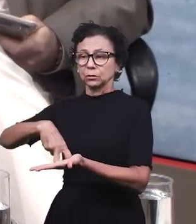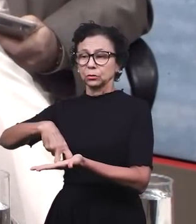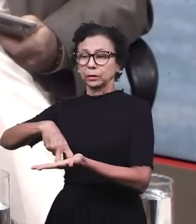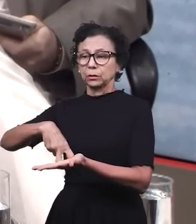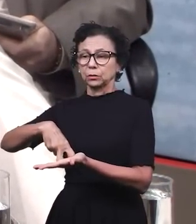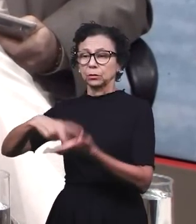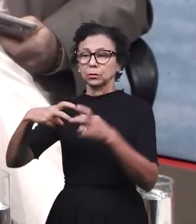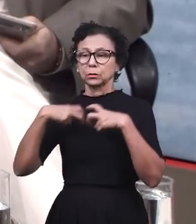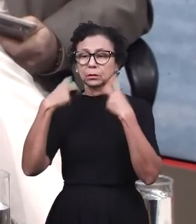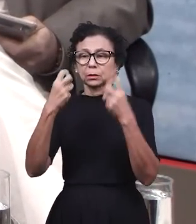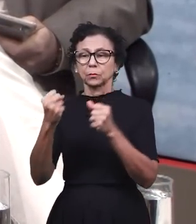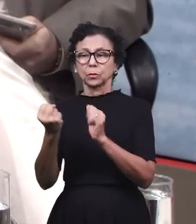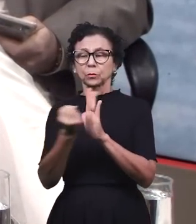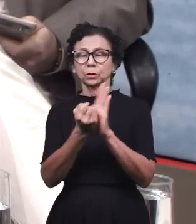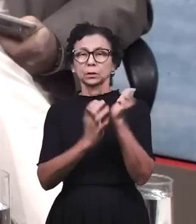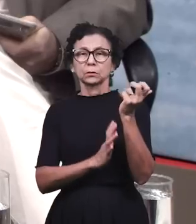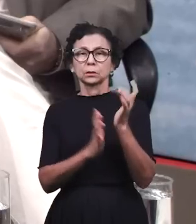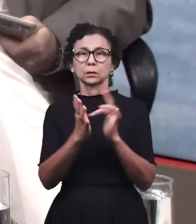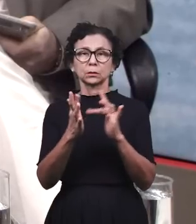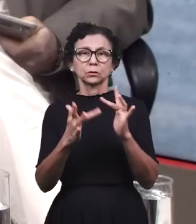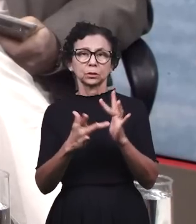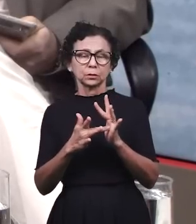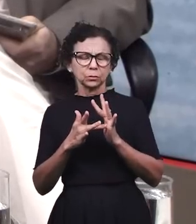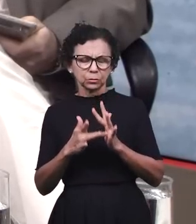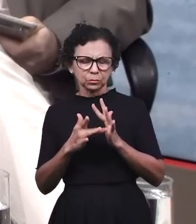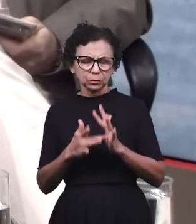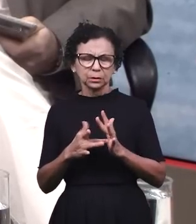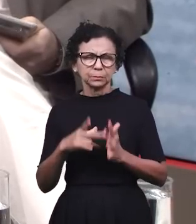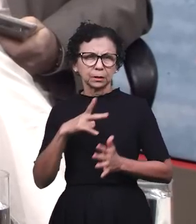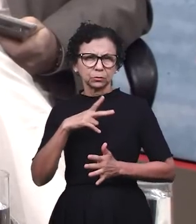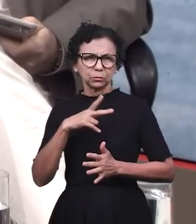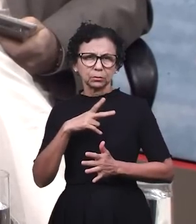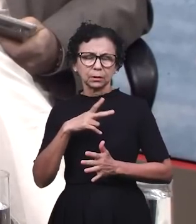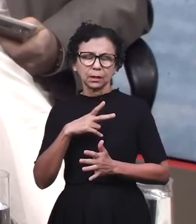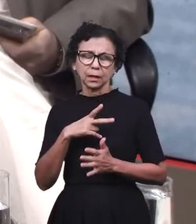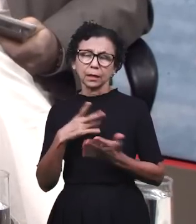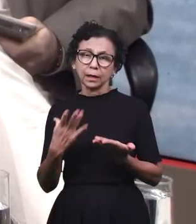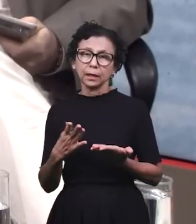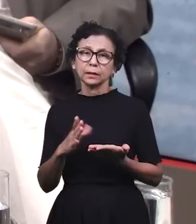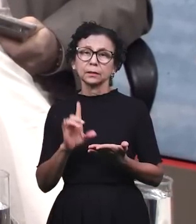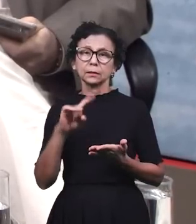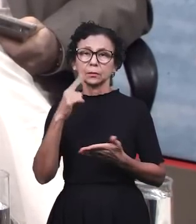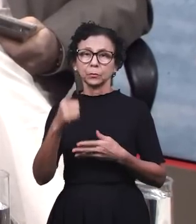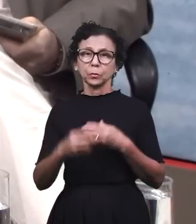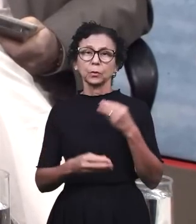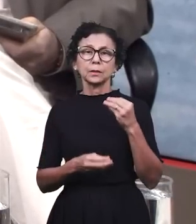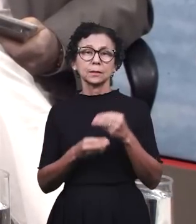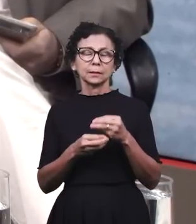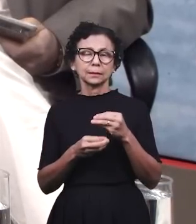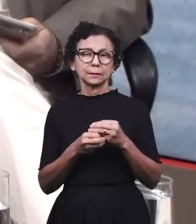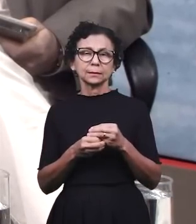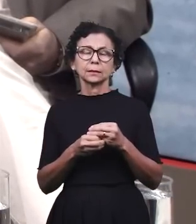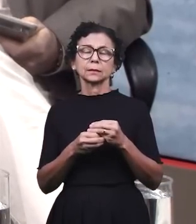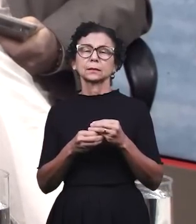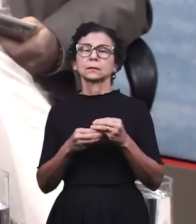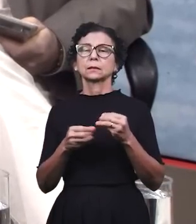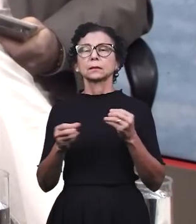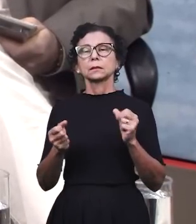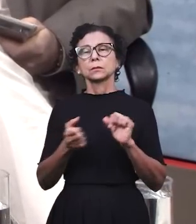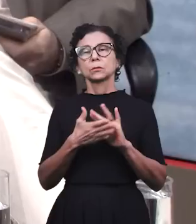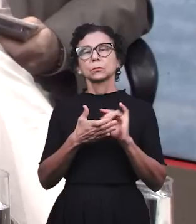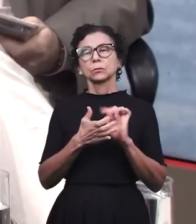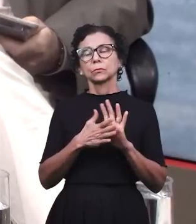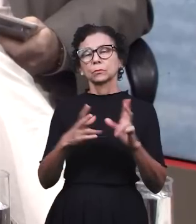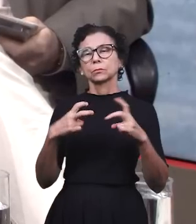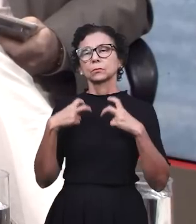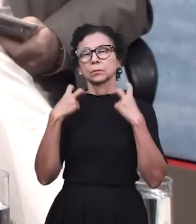de Jesus, ali ele tem oportunidade no louvor de clamor, viver essa experiência de aprofundar,